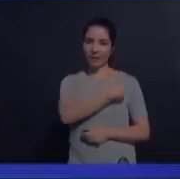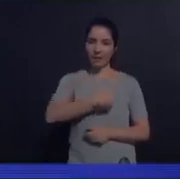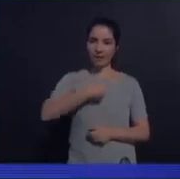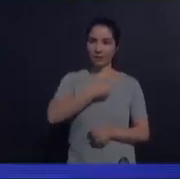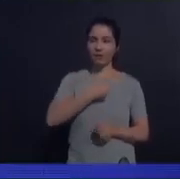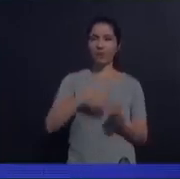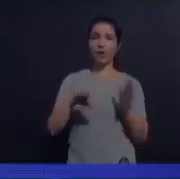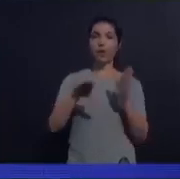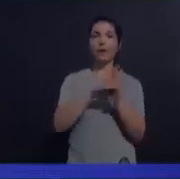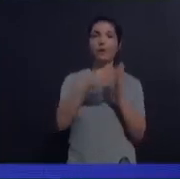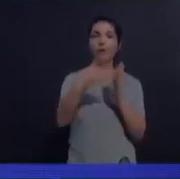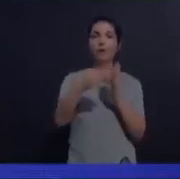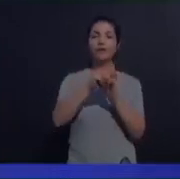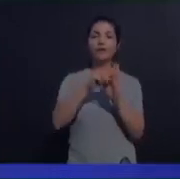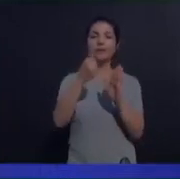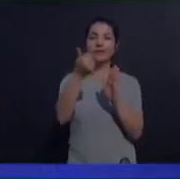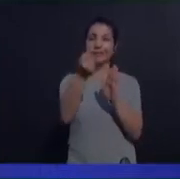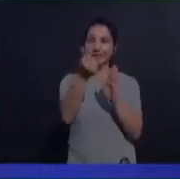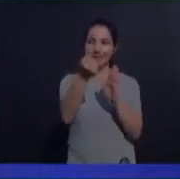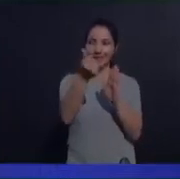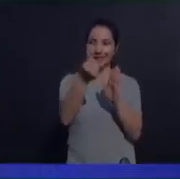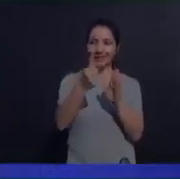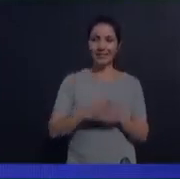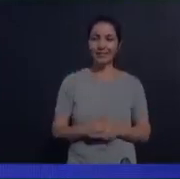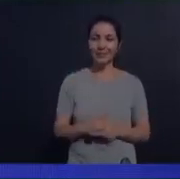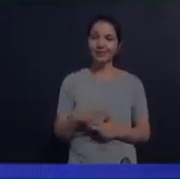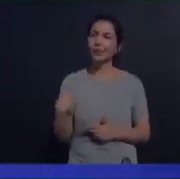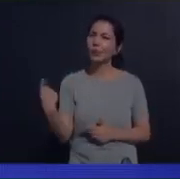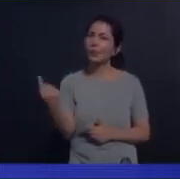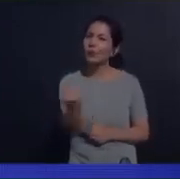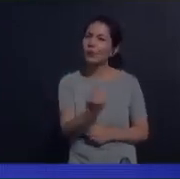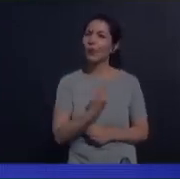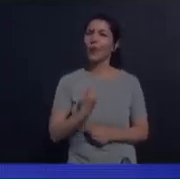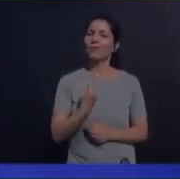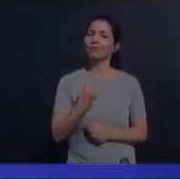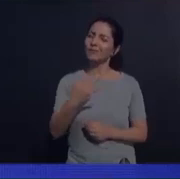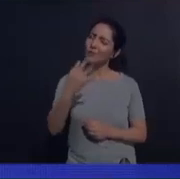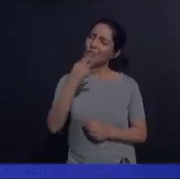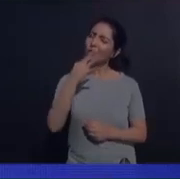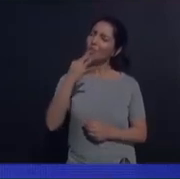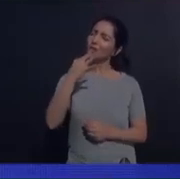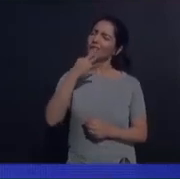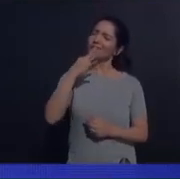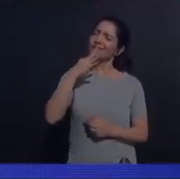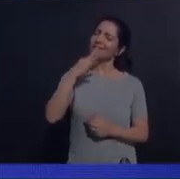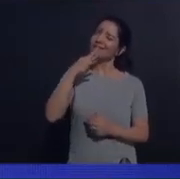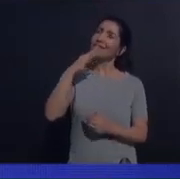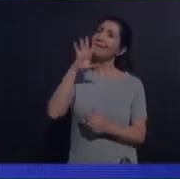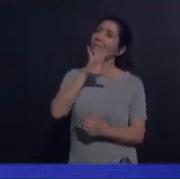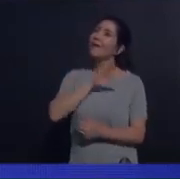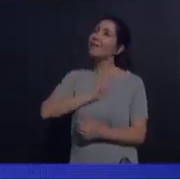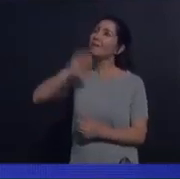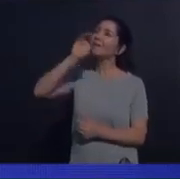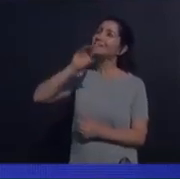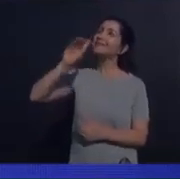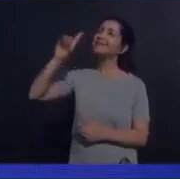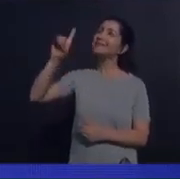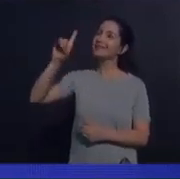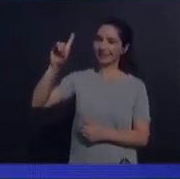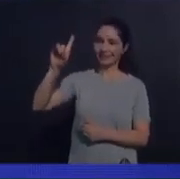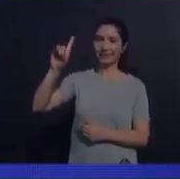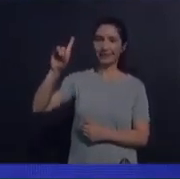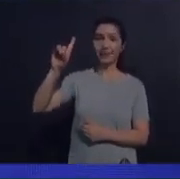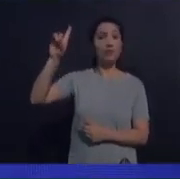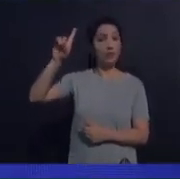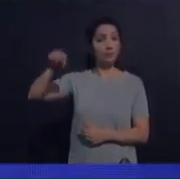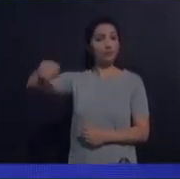capítulo 4, 16. E nós conhecemos e cremos no amor que Deus nos tem. Deus